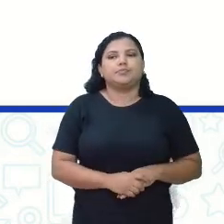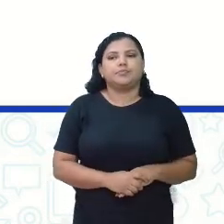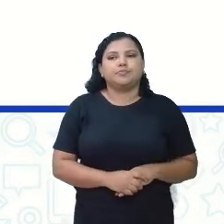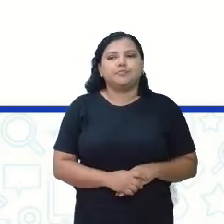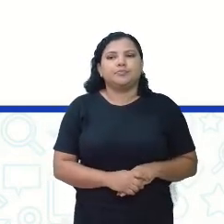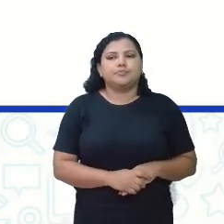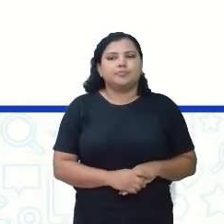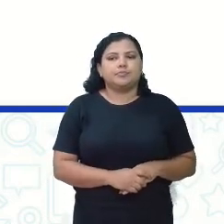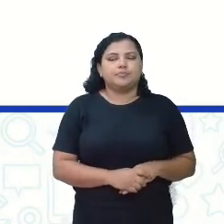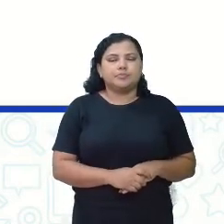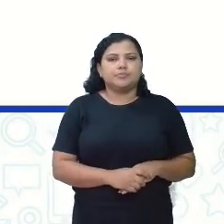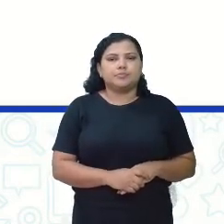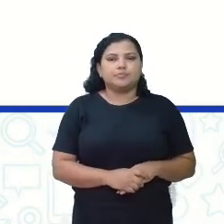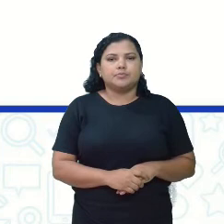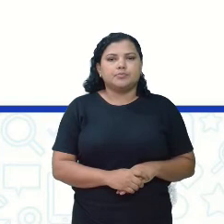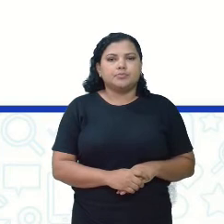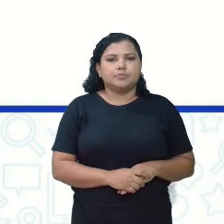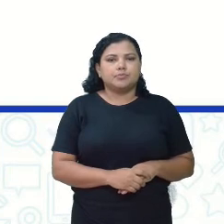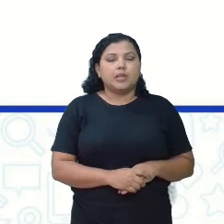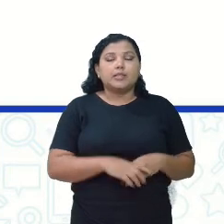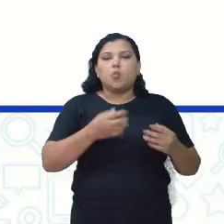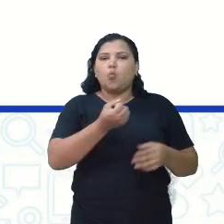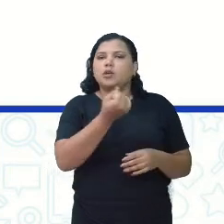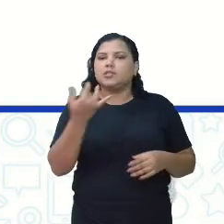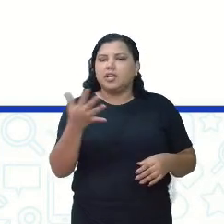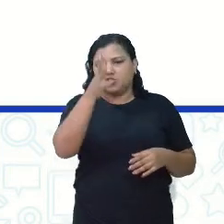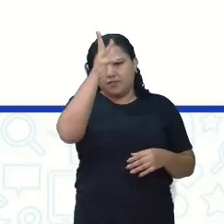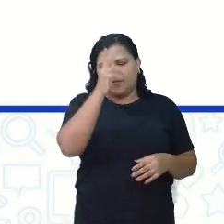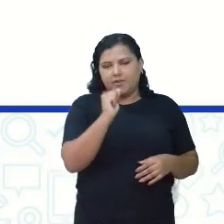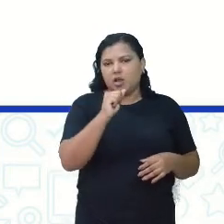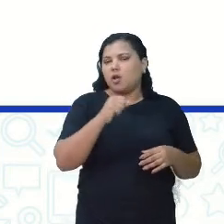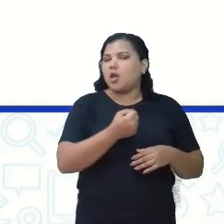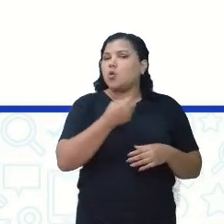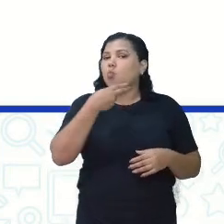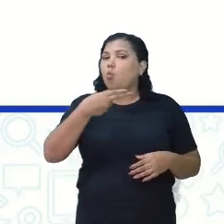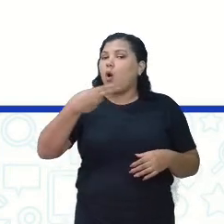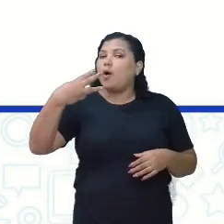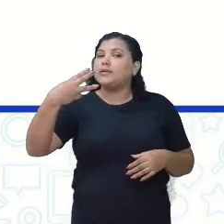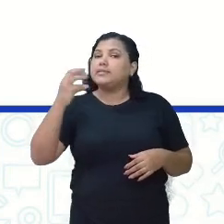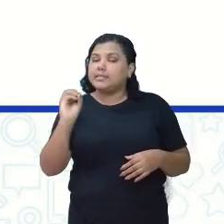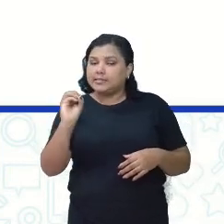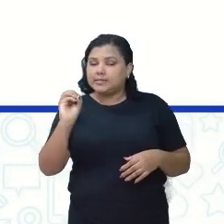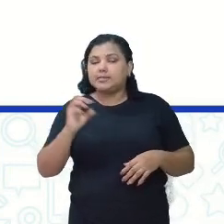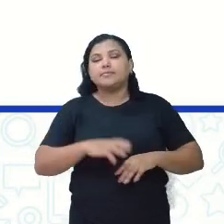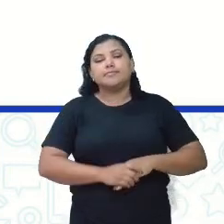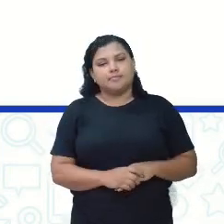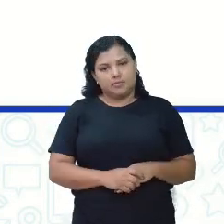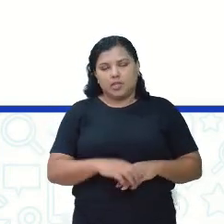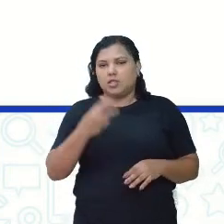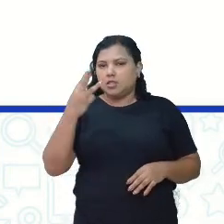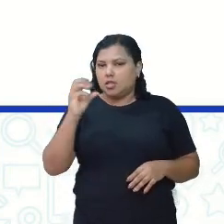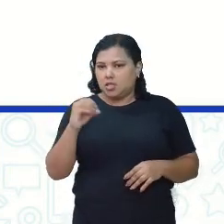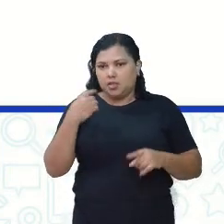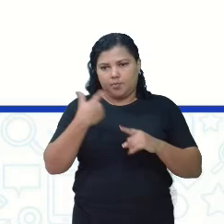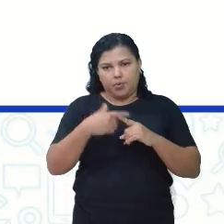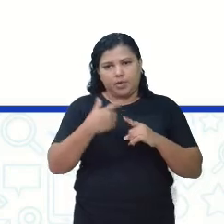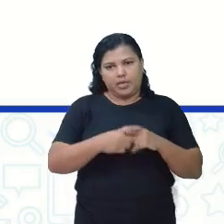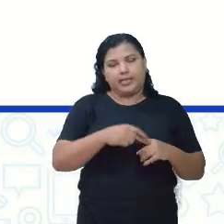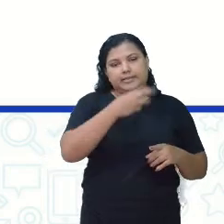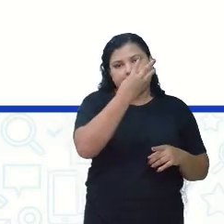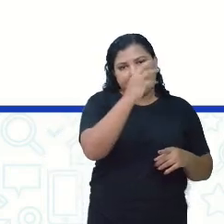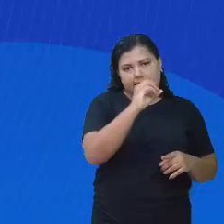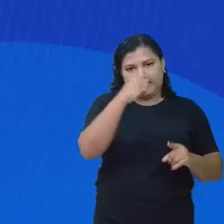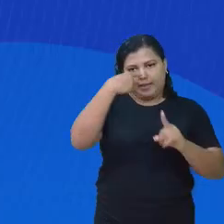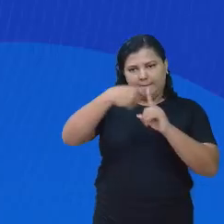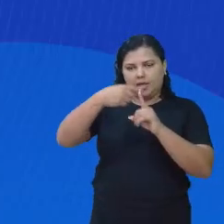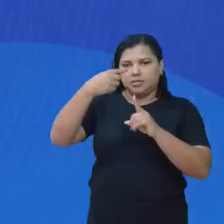igual a 10, certo? Então, a quantidade de galinhas vai ser igual a quanto? Vai ser igual a 30, porque 30 mais 10